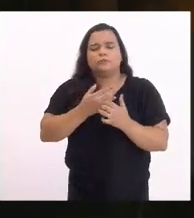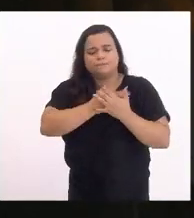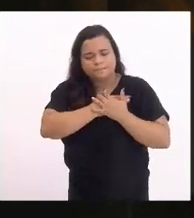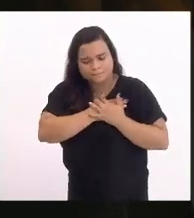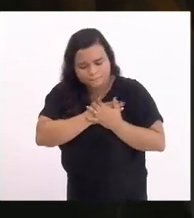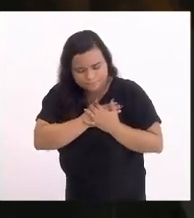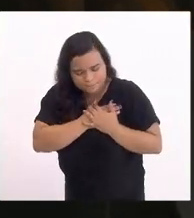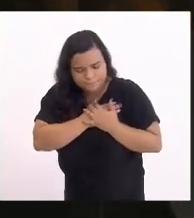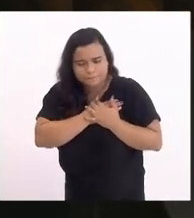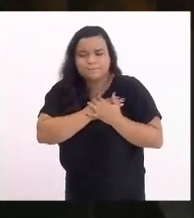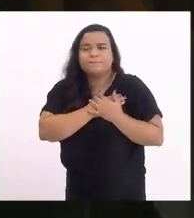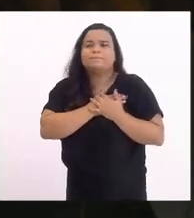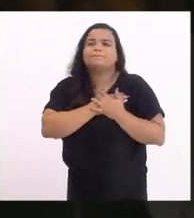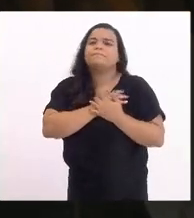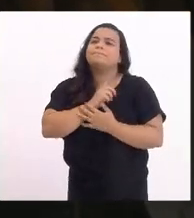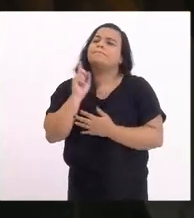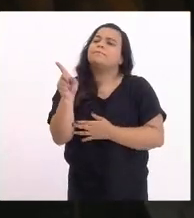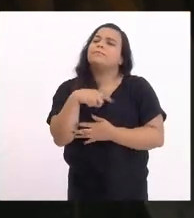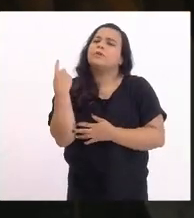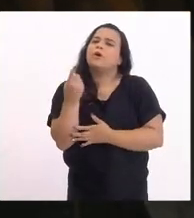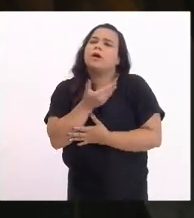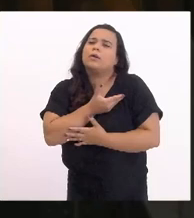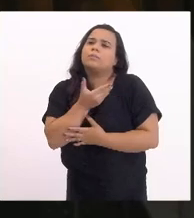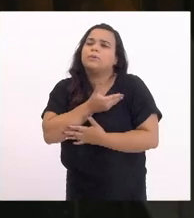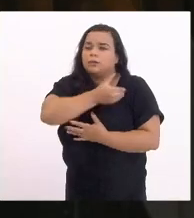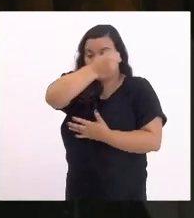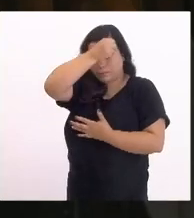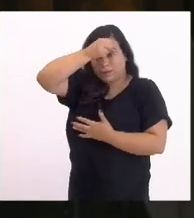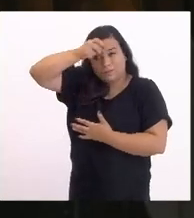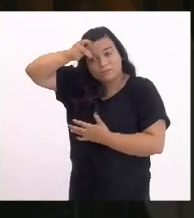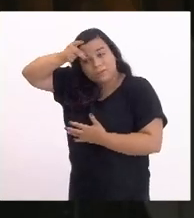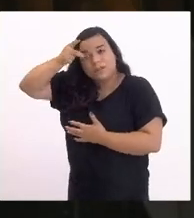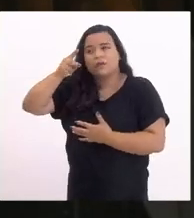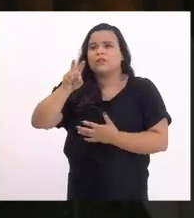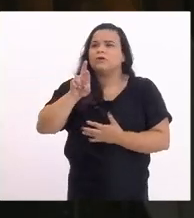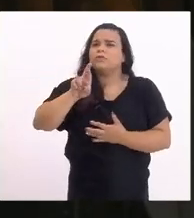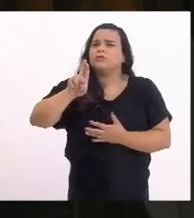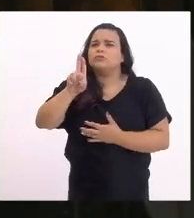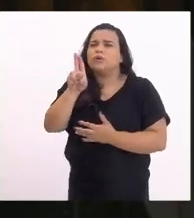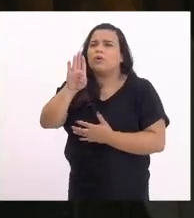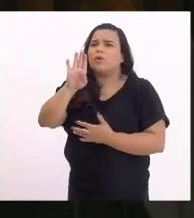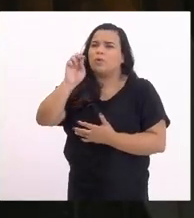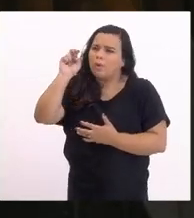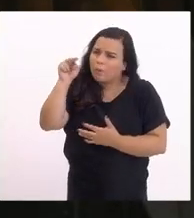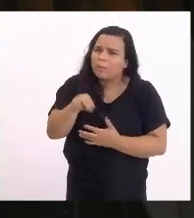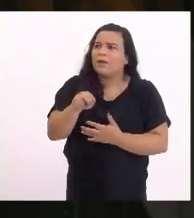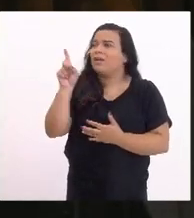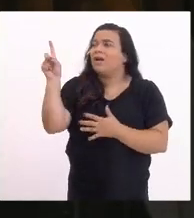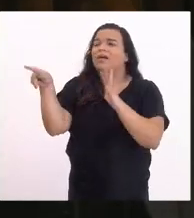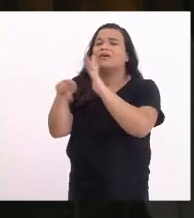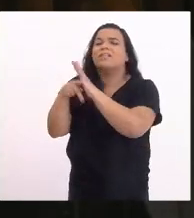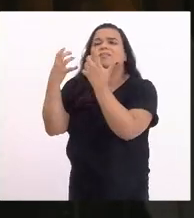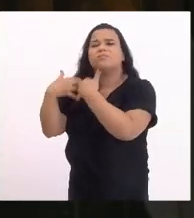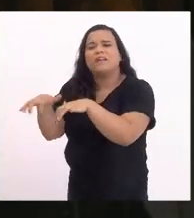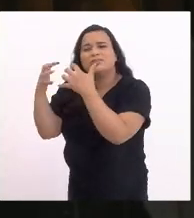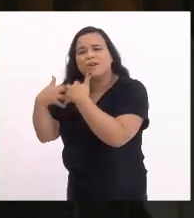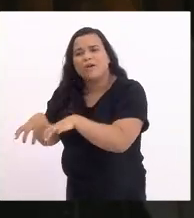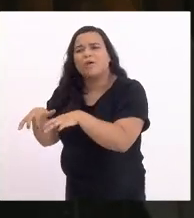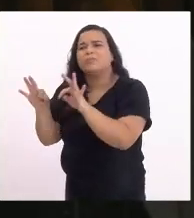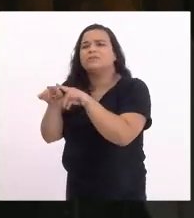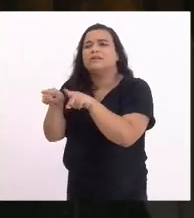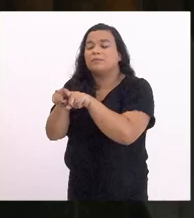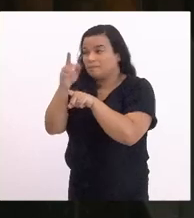solidariedade ao nosso amigo prefeito Rubens do Bom Tempo de Petrópolis, a toda a população